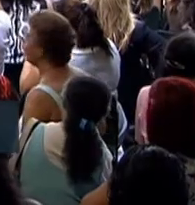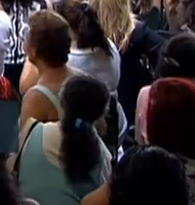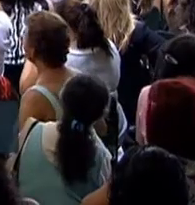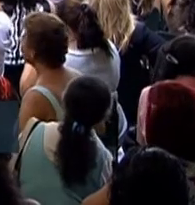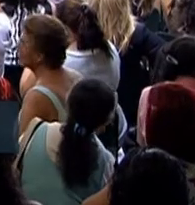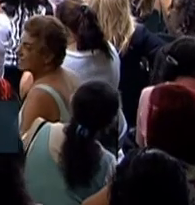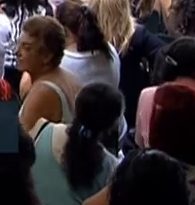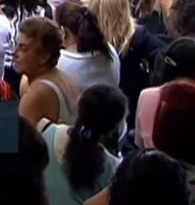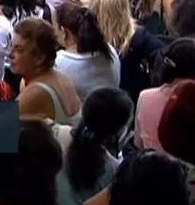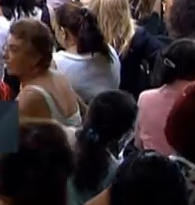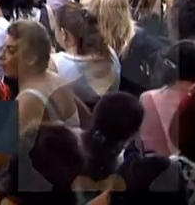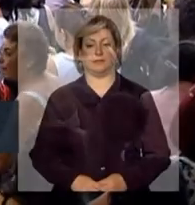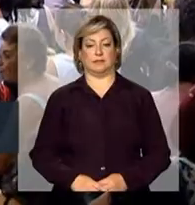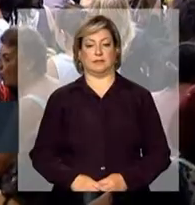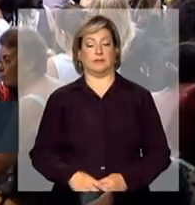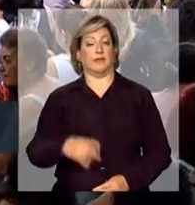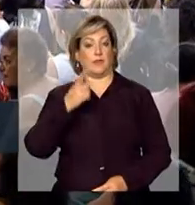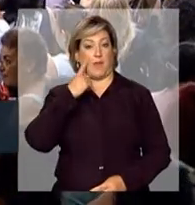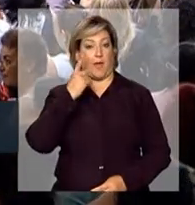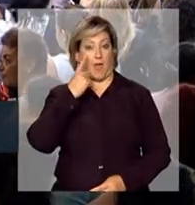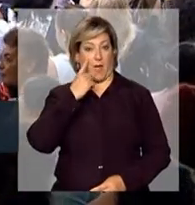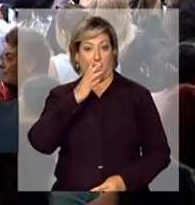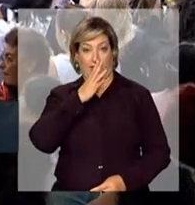e olha só o